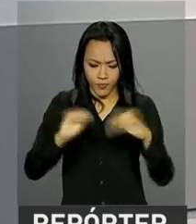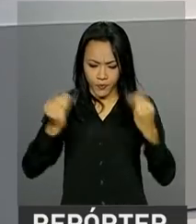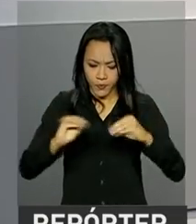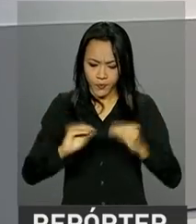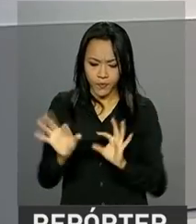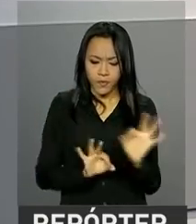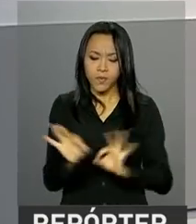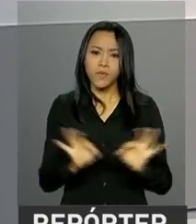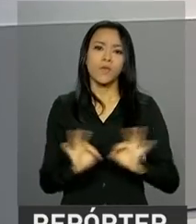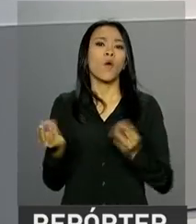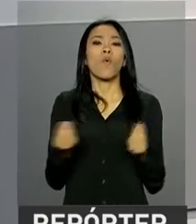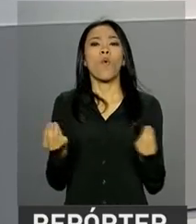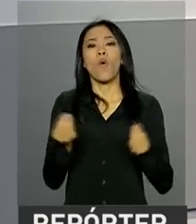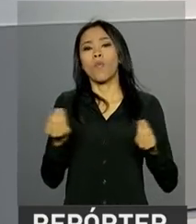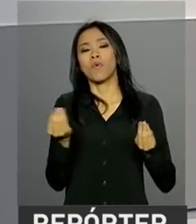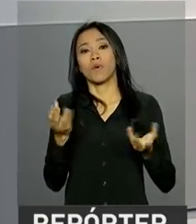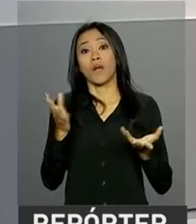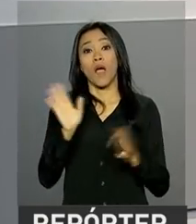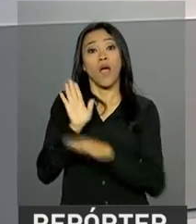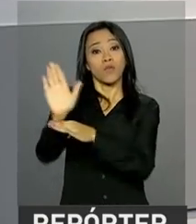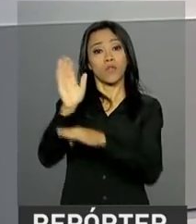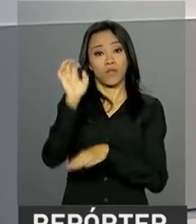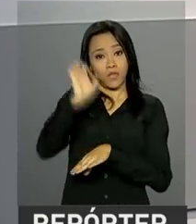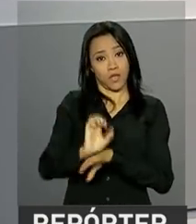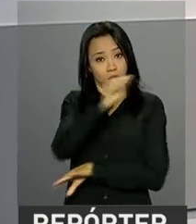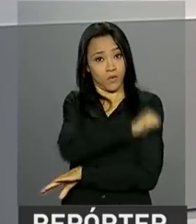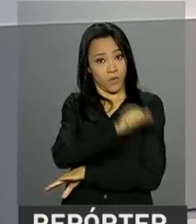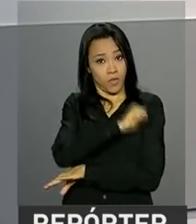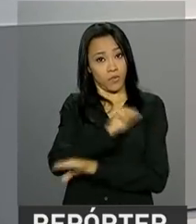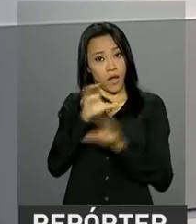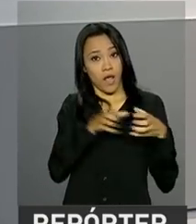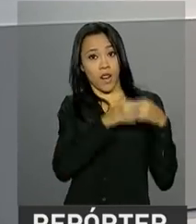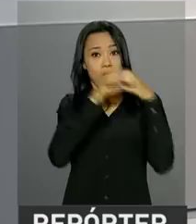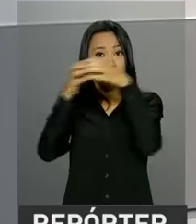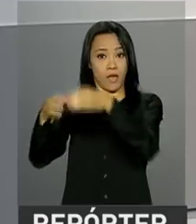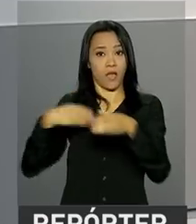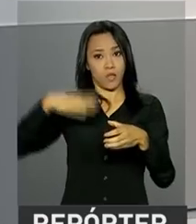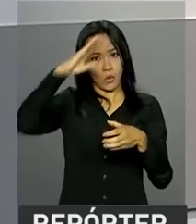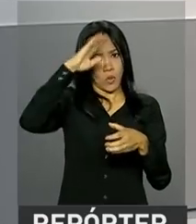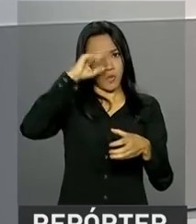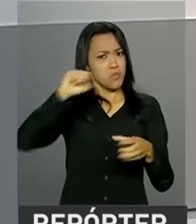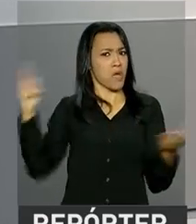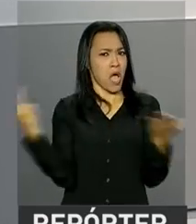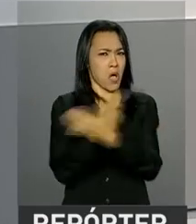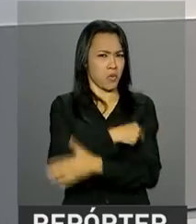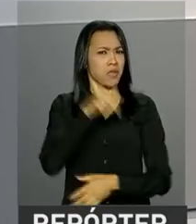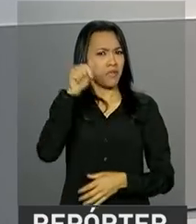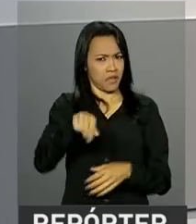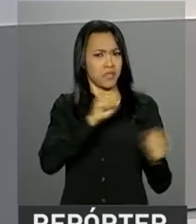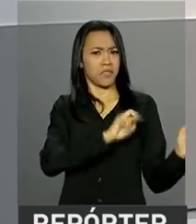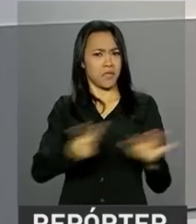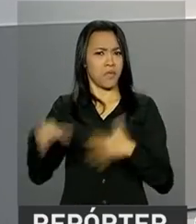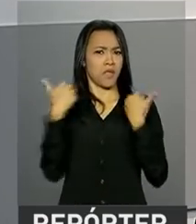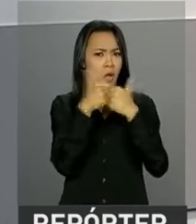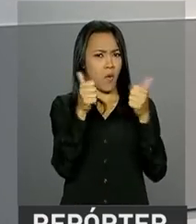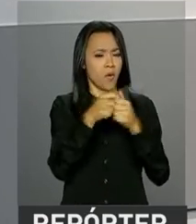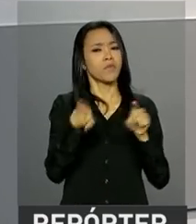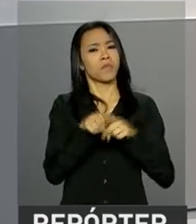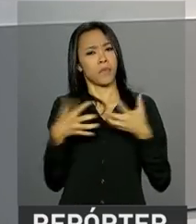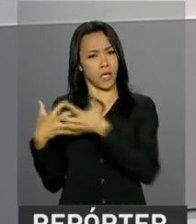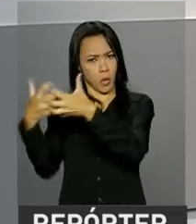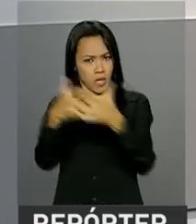a decisão de enviar tropas extras para o estado foi tomada depois de ataques nesta semana a ônibus e